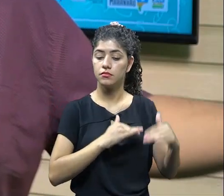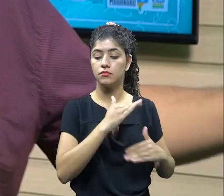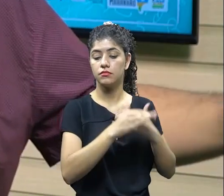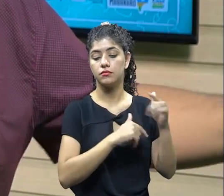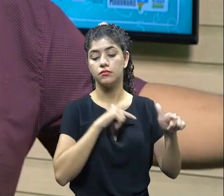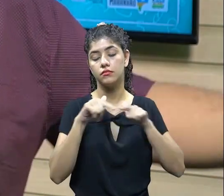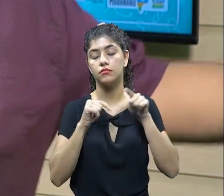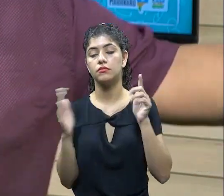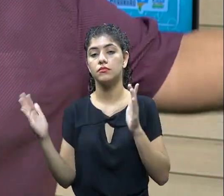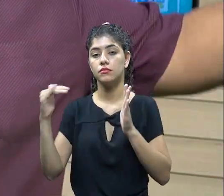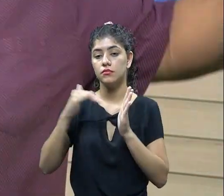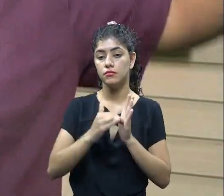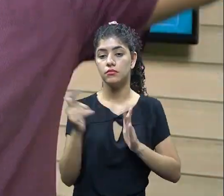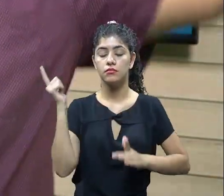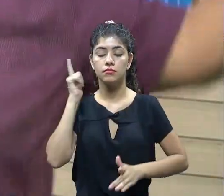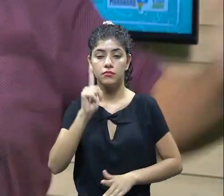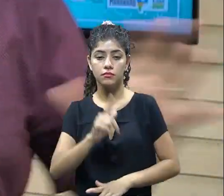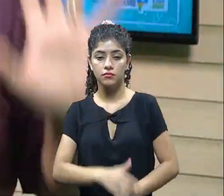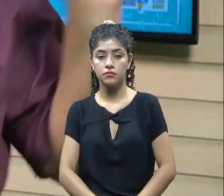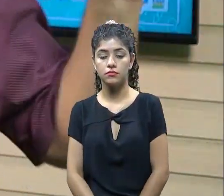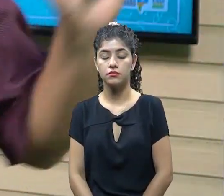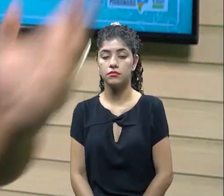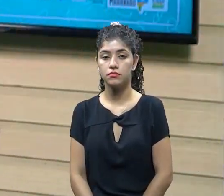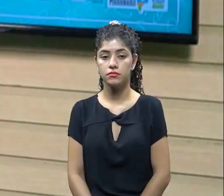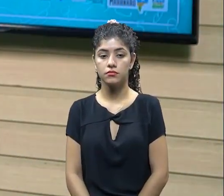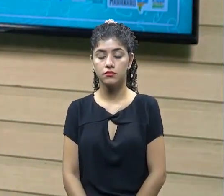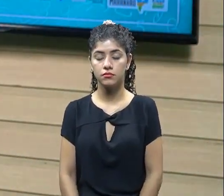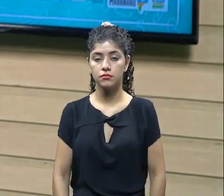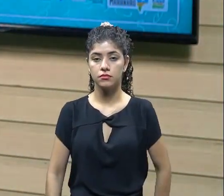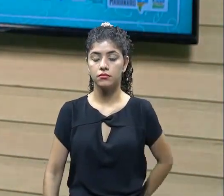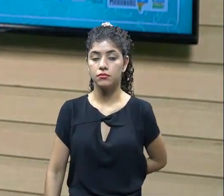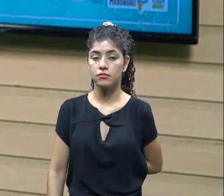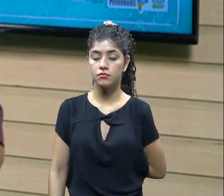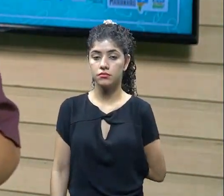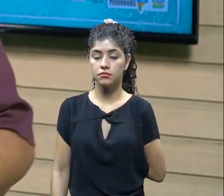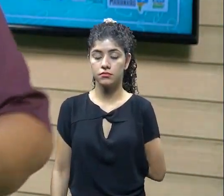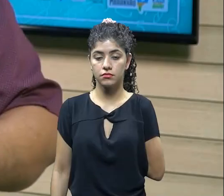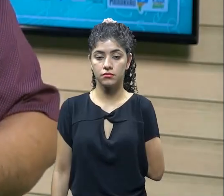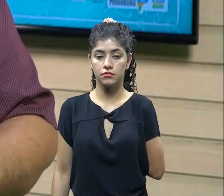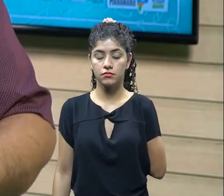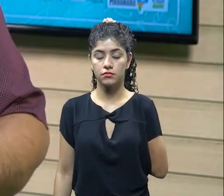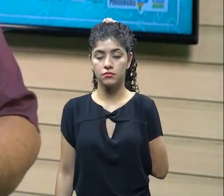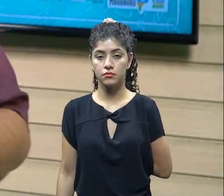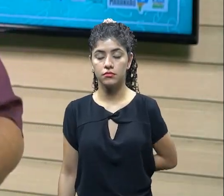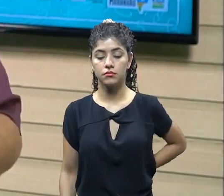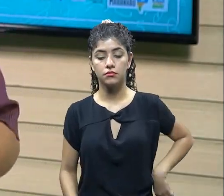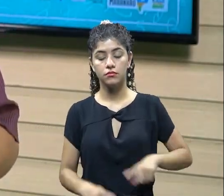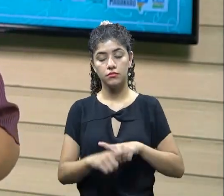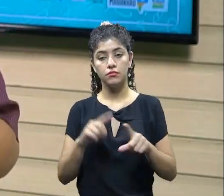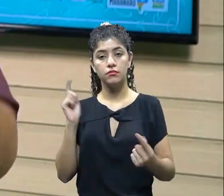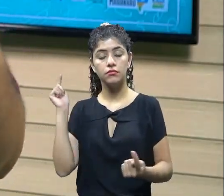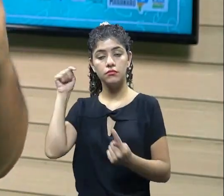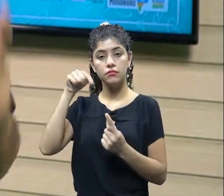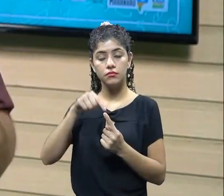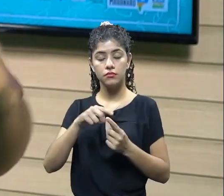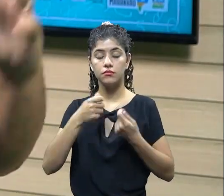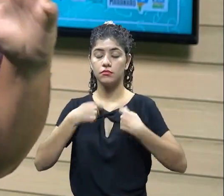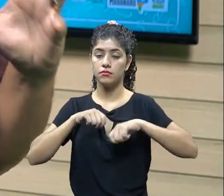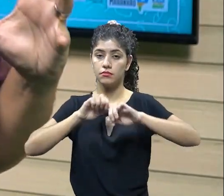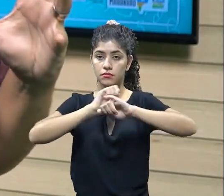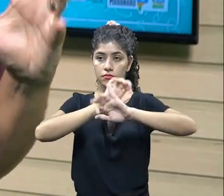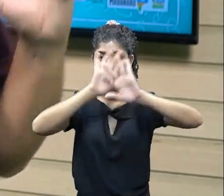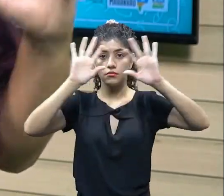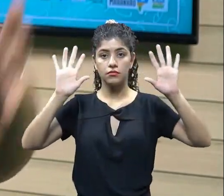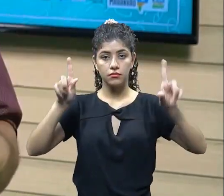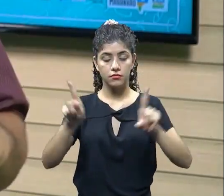até chegar aqui, vou chegando até chegar ao meu sonho, posso até dizer assim. Porém, o objetivo não, ele tem que ser claro